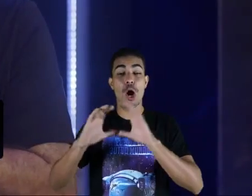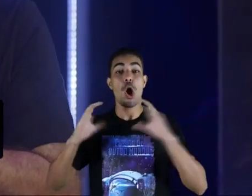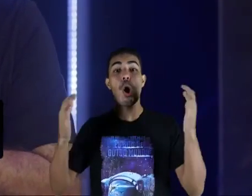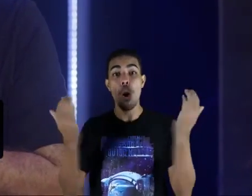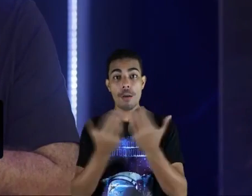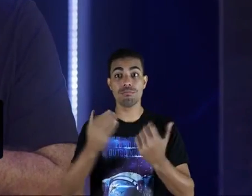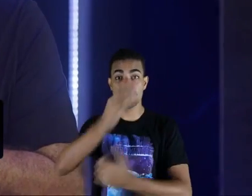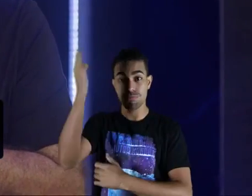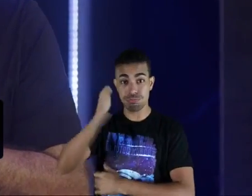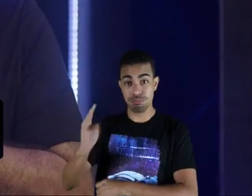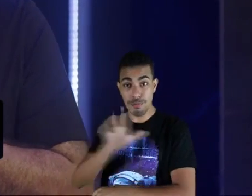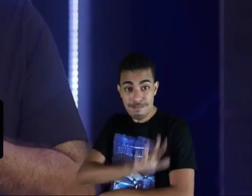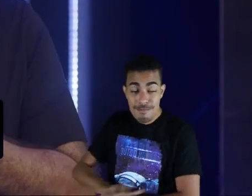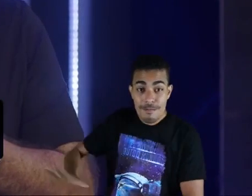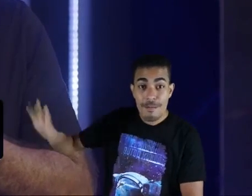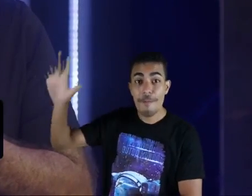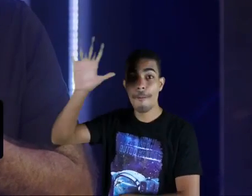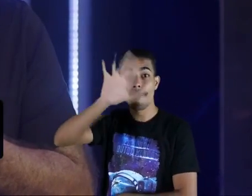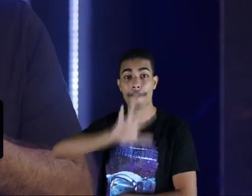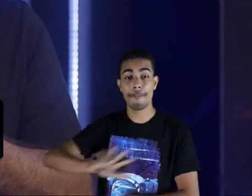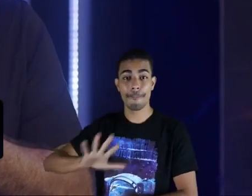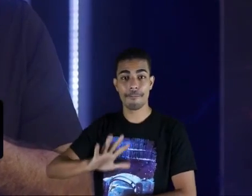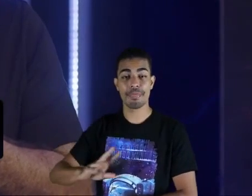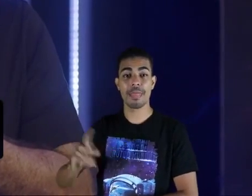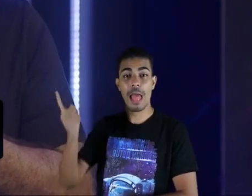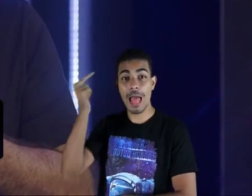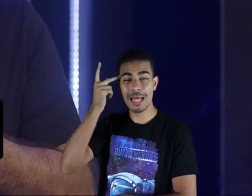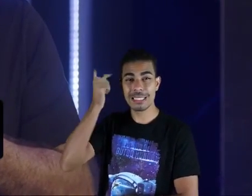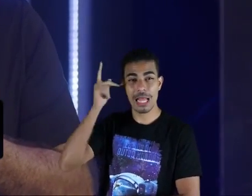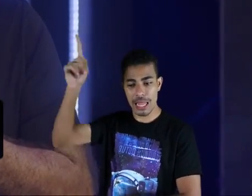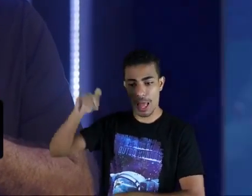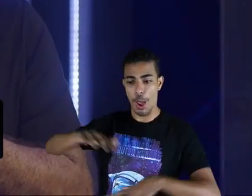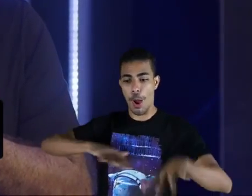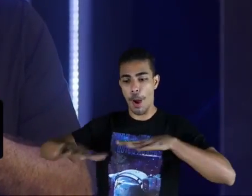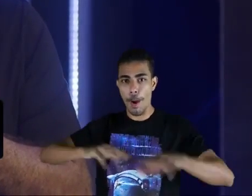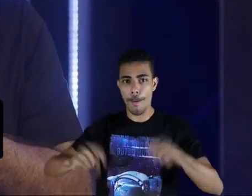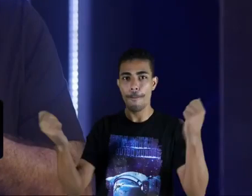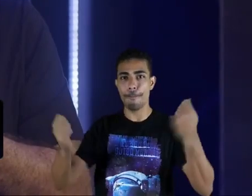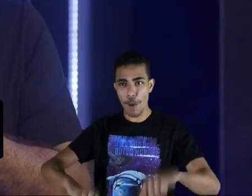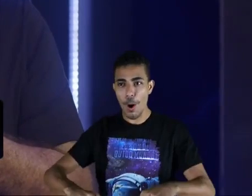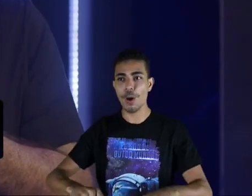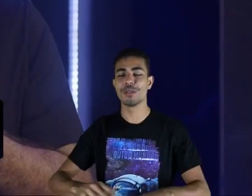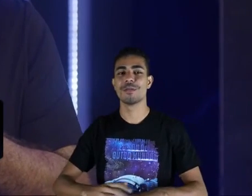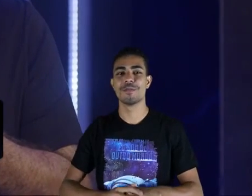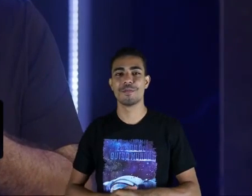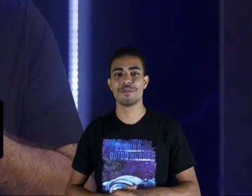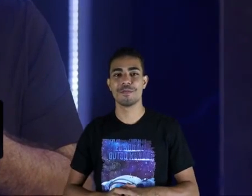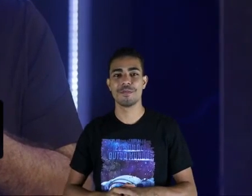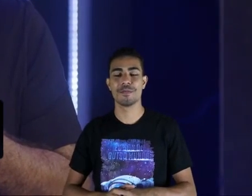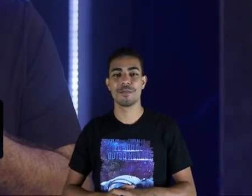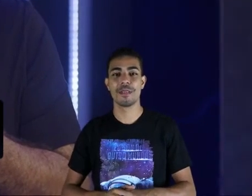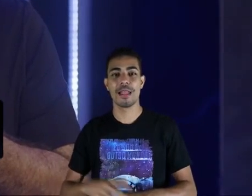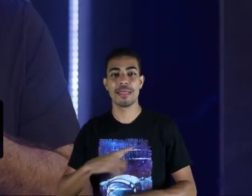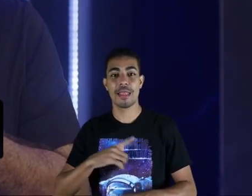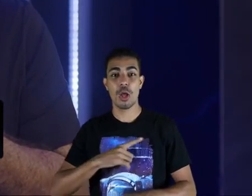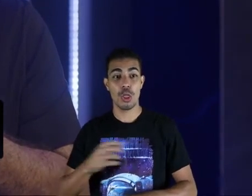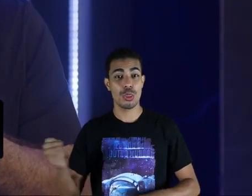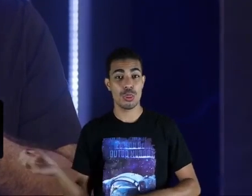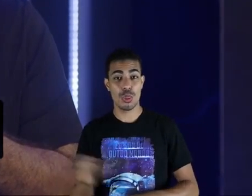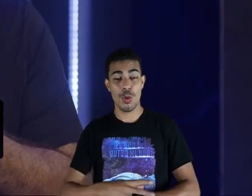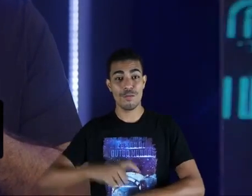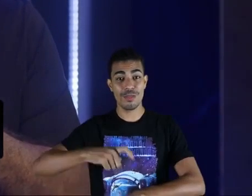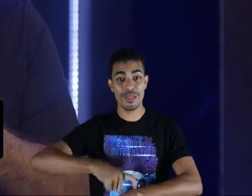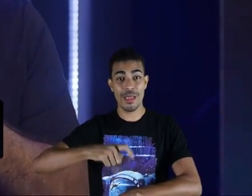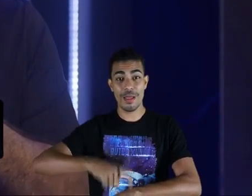do Brasil. Pessoal de São Paulo, Movimento Universitário 117. Um novo tempo, uma nova era para